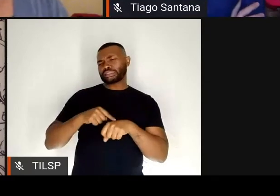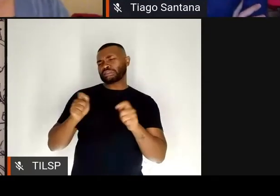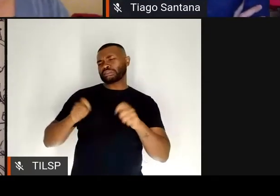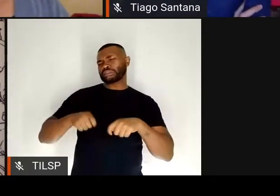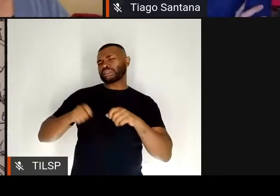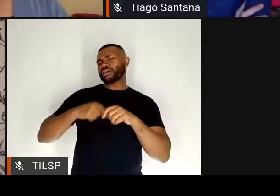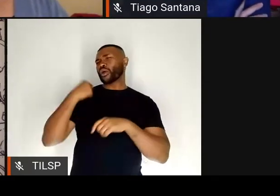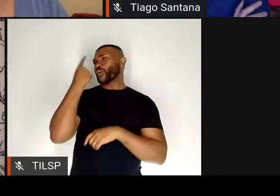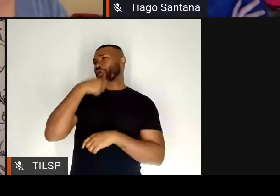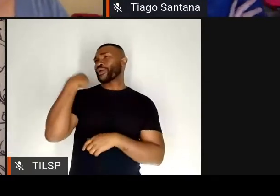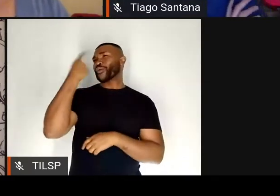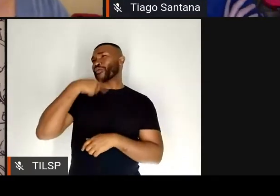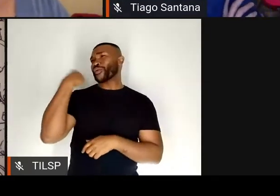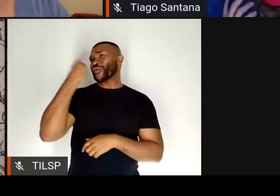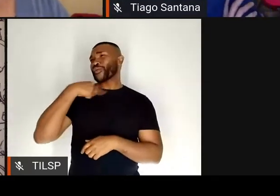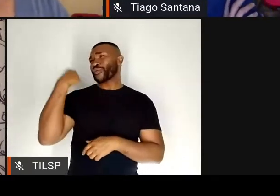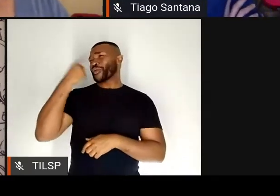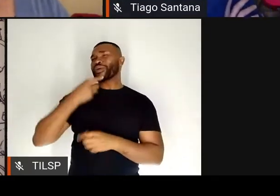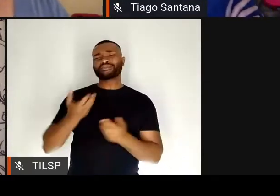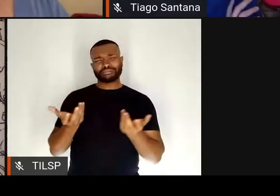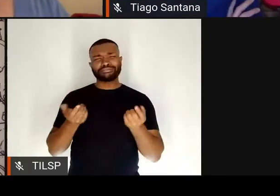horas, mas eu não quero